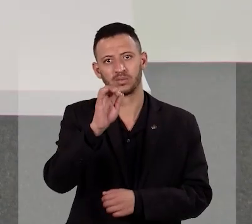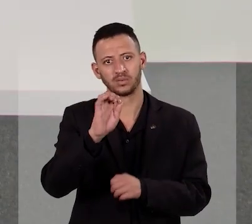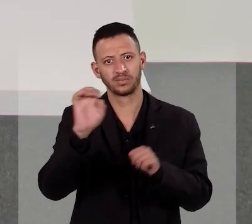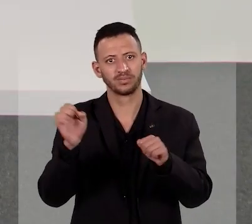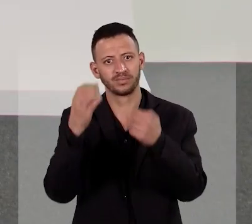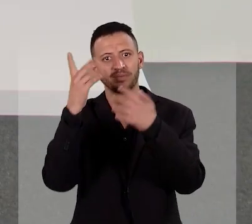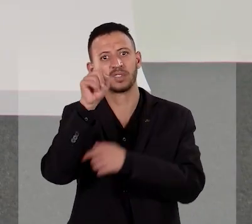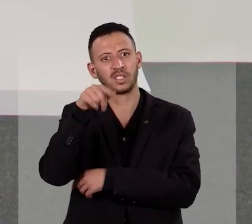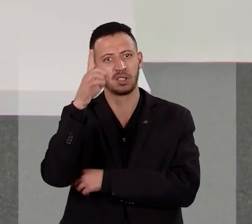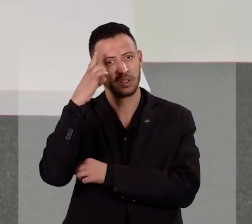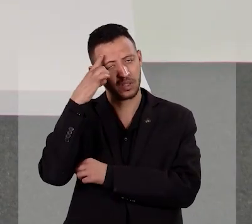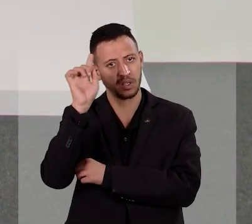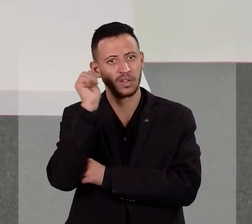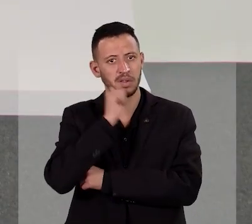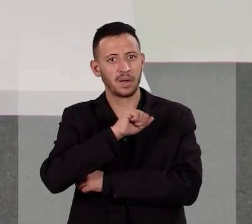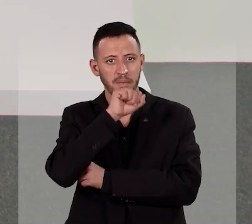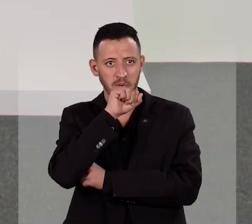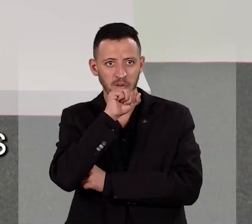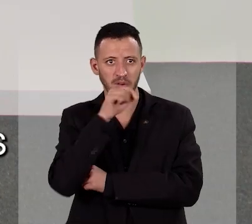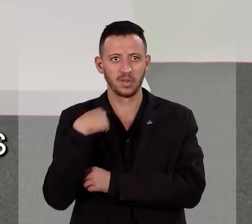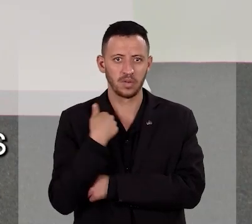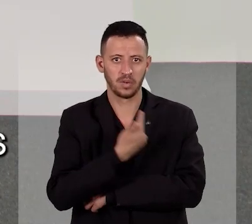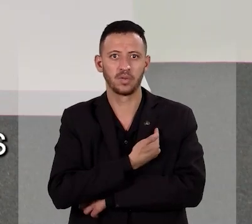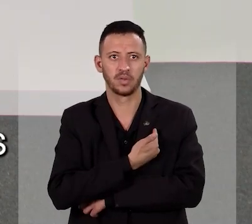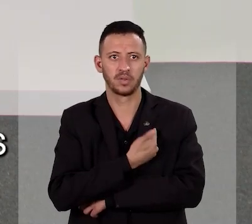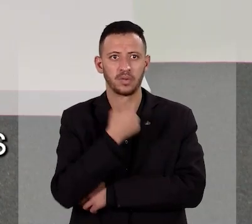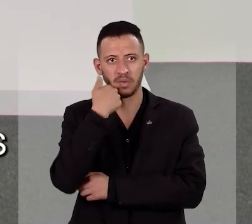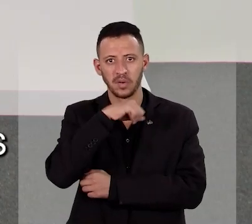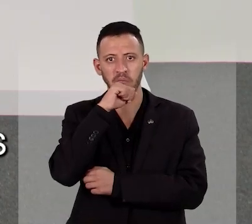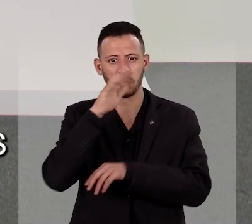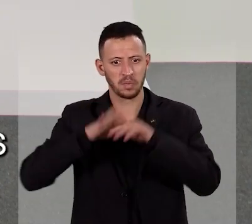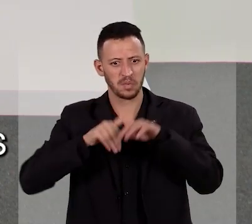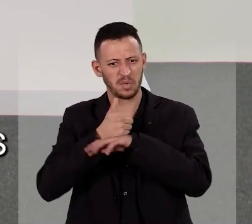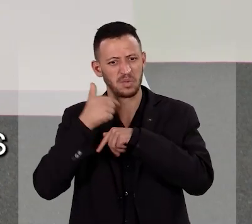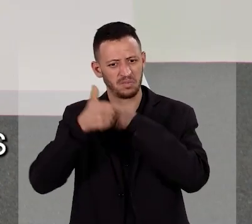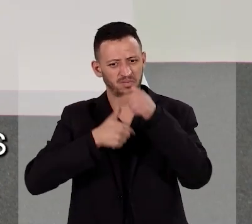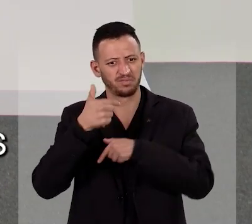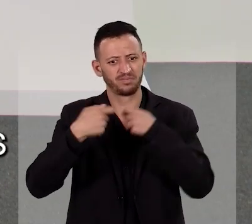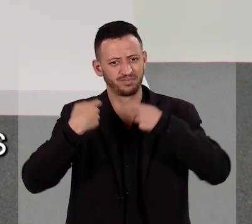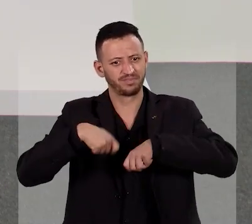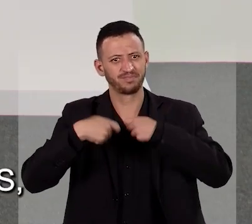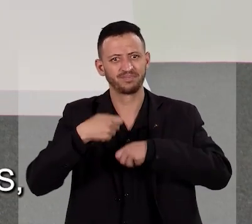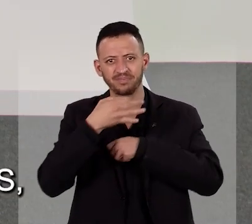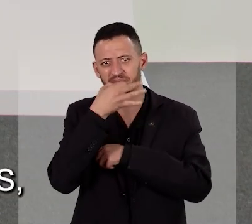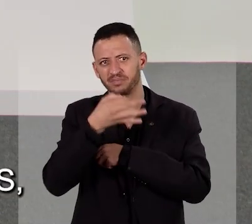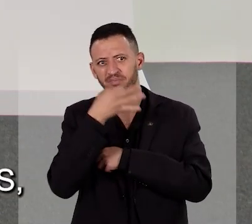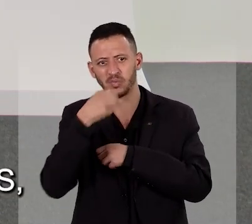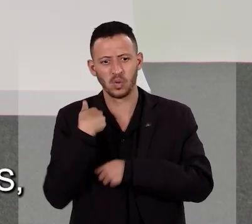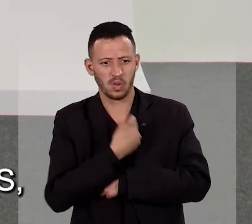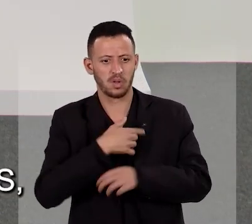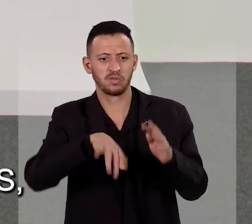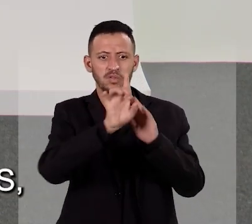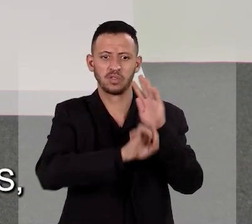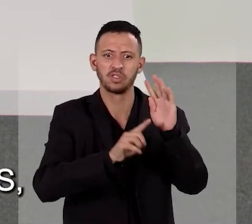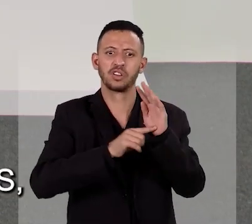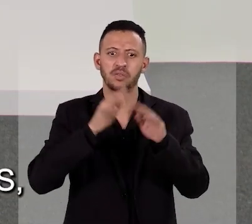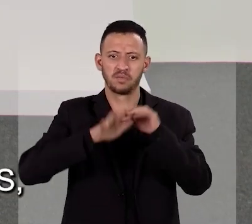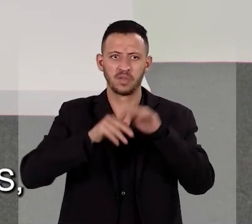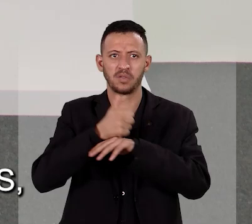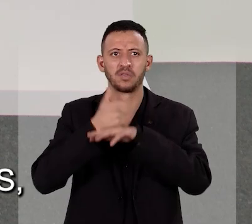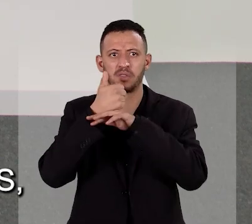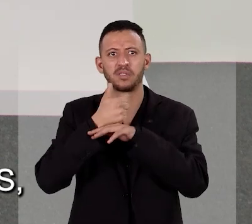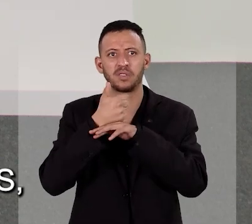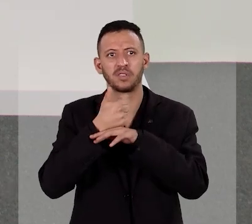Em maio comemoramos o Dia das Mães. E quando falamos de nós, mães trabalhadoras, precisamos citar os nossos